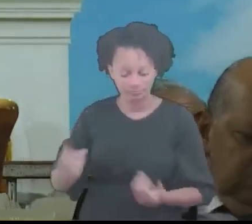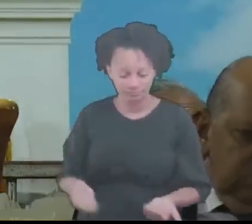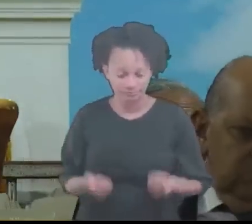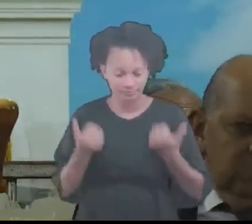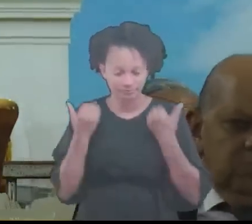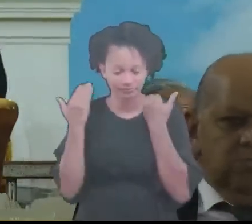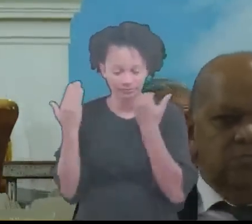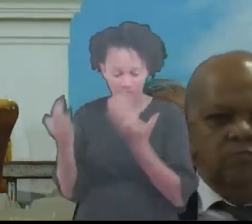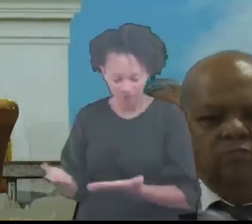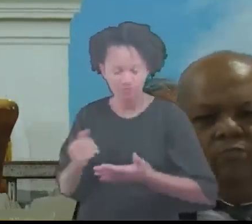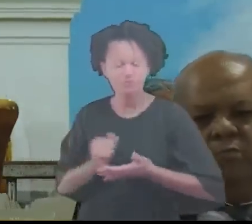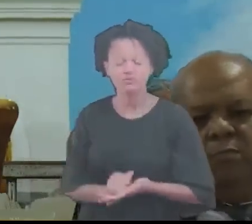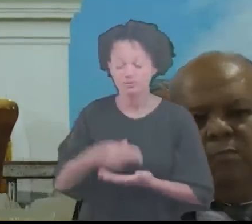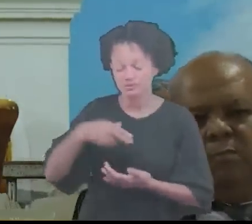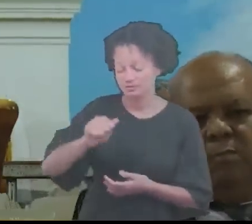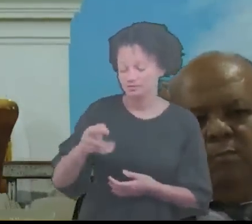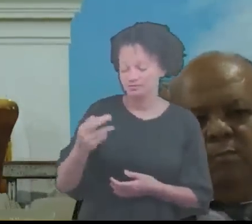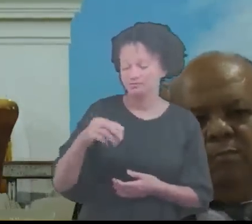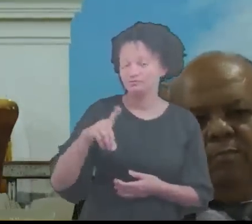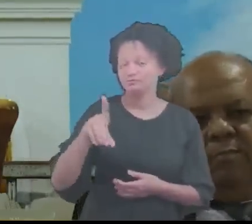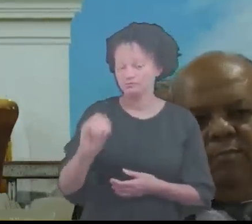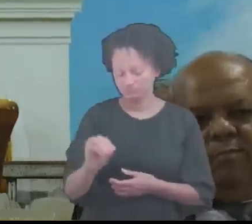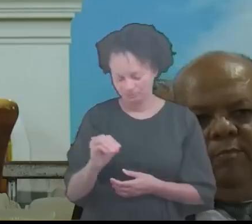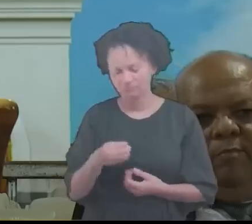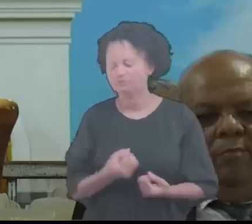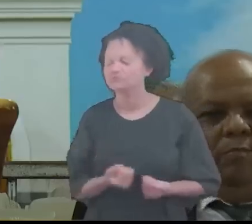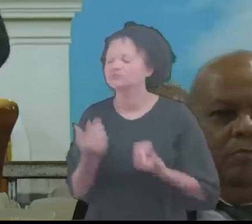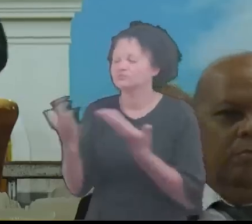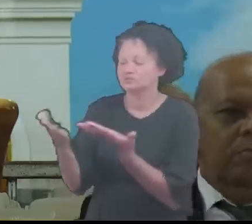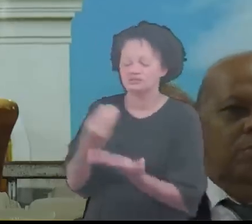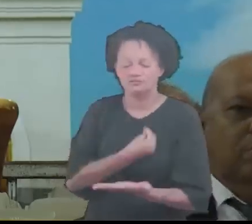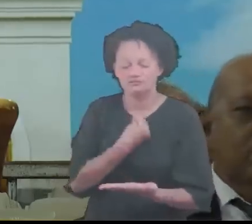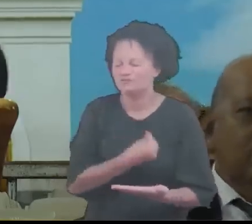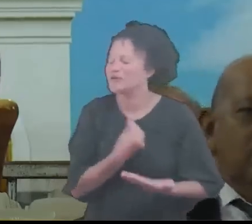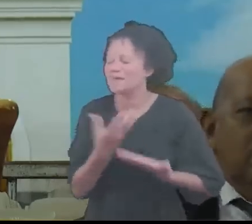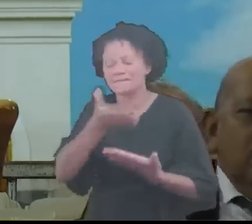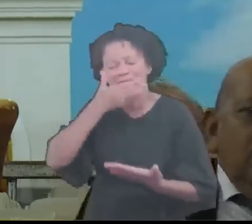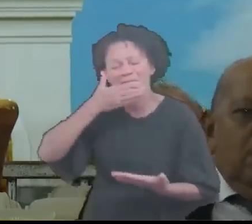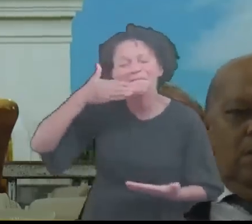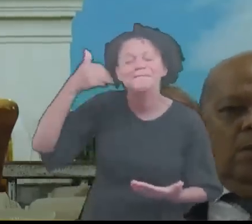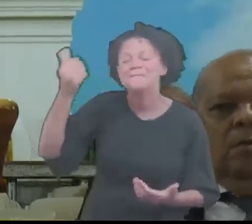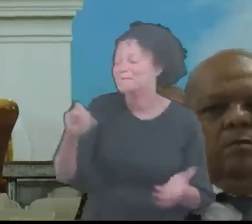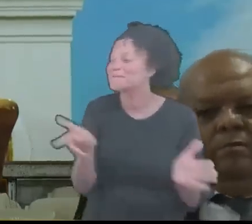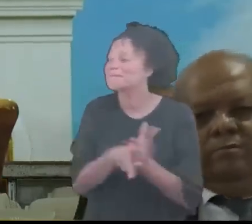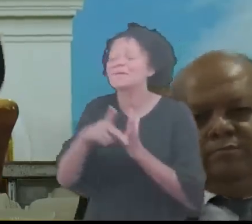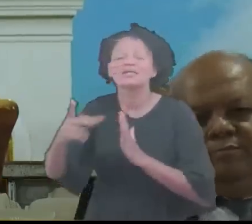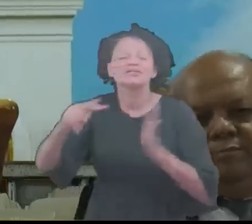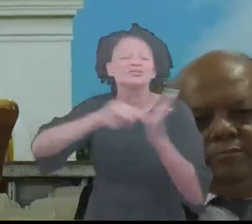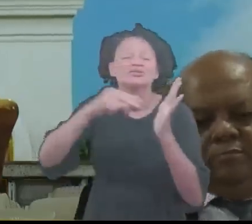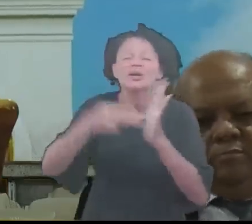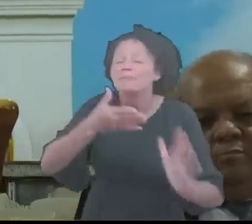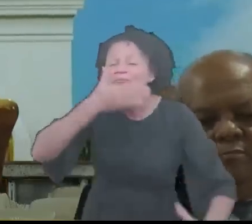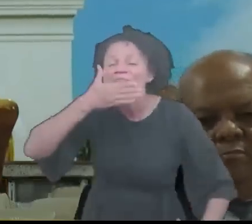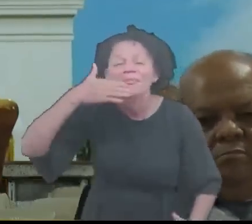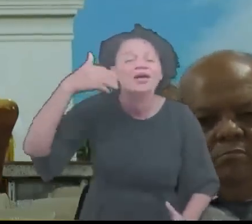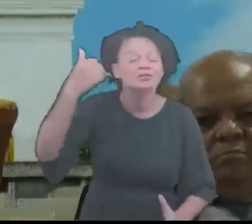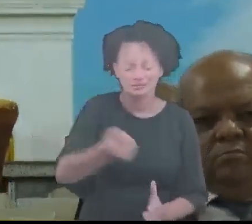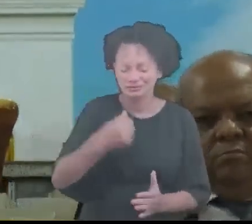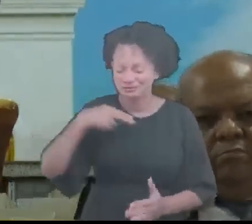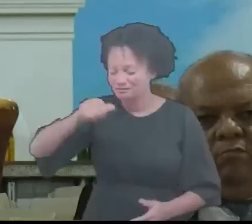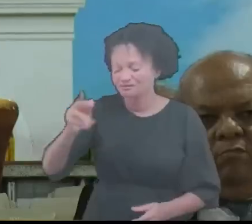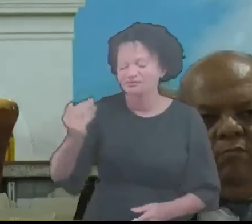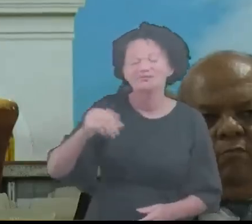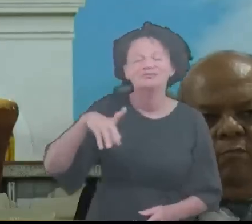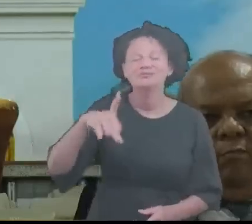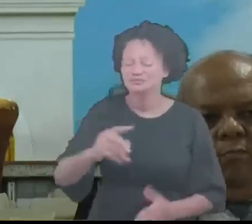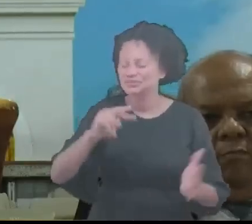seu nardo a Jesus. Traga seu nardo, a sua vida, o seu melhor. O nardo representa o melhor. O nardo representa